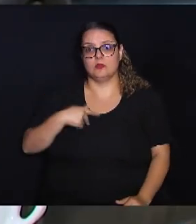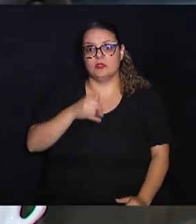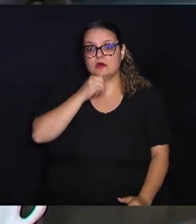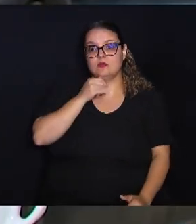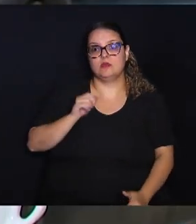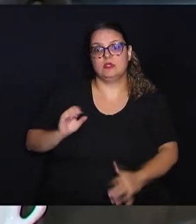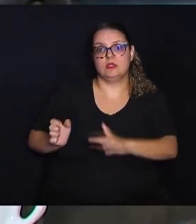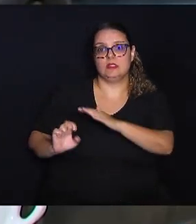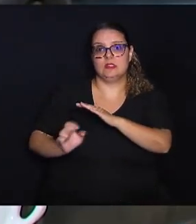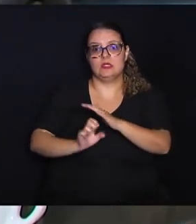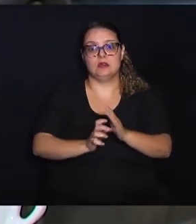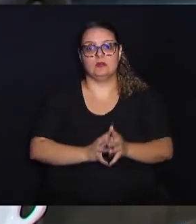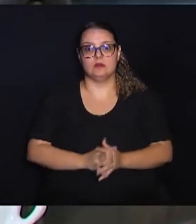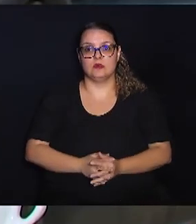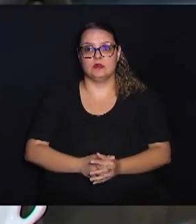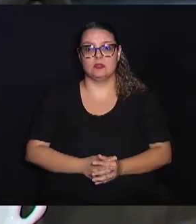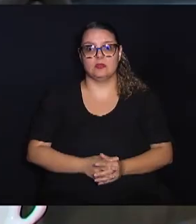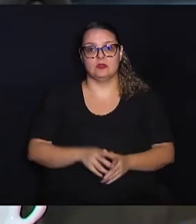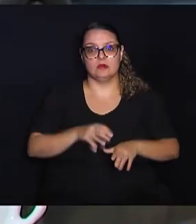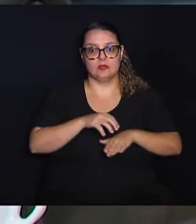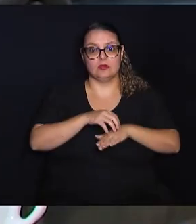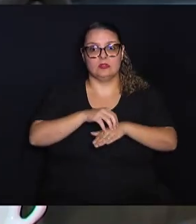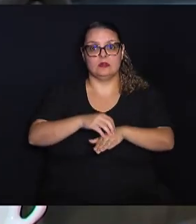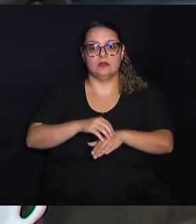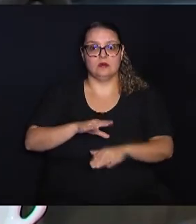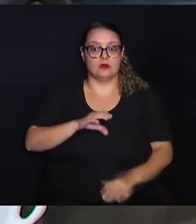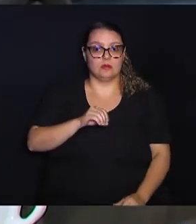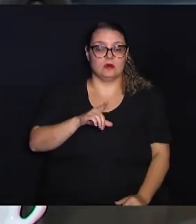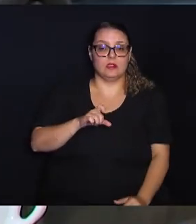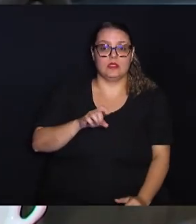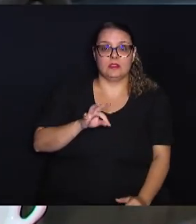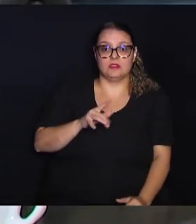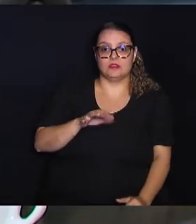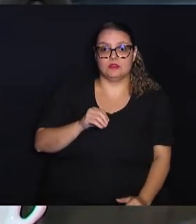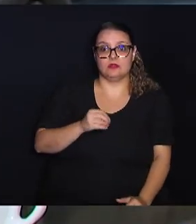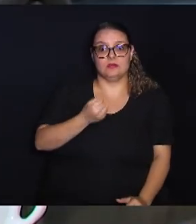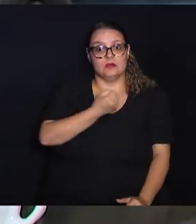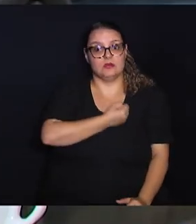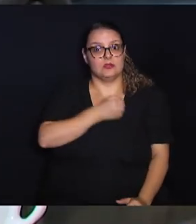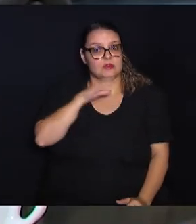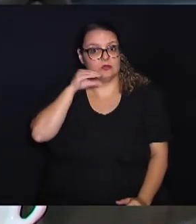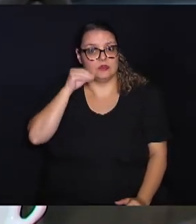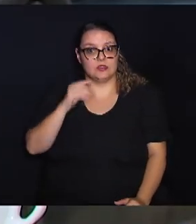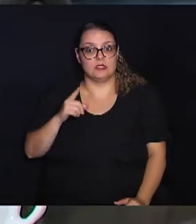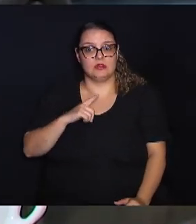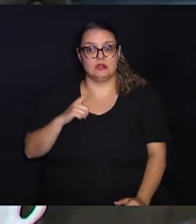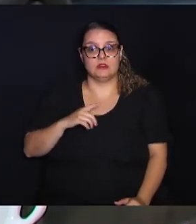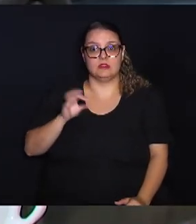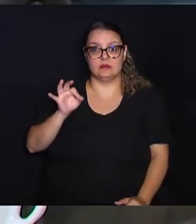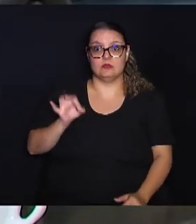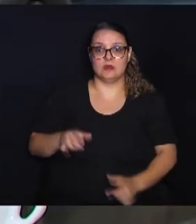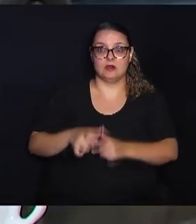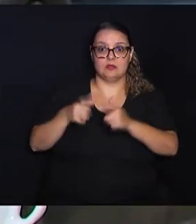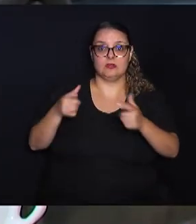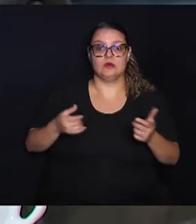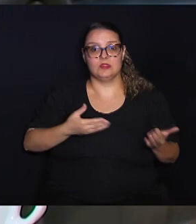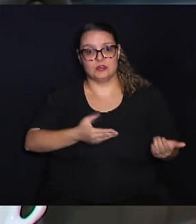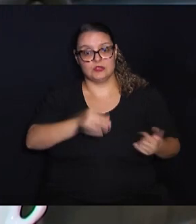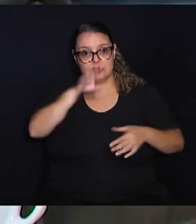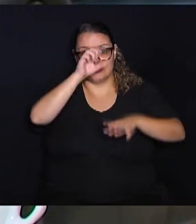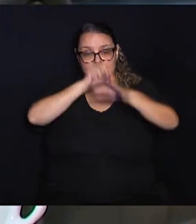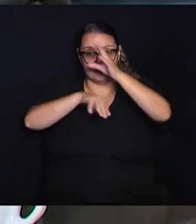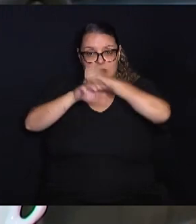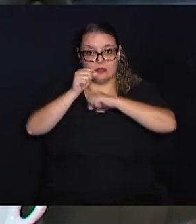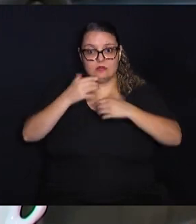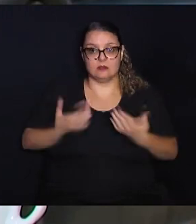de transporte coletivo até, que pelo número de empregados tem que ter uma cota grande de jovem aprendiz, mas